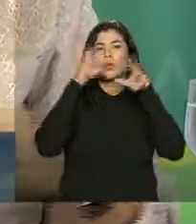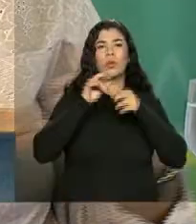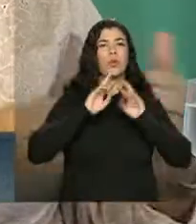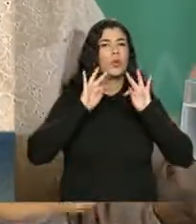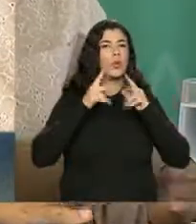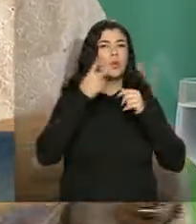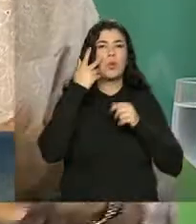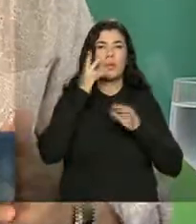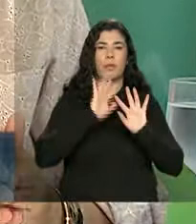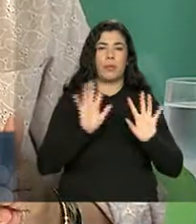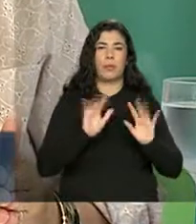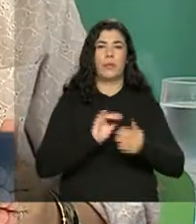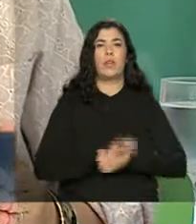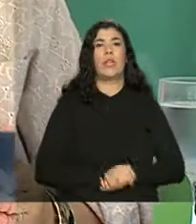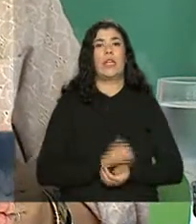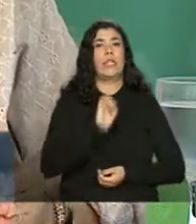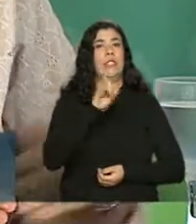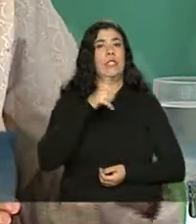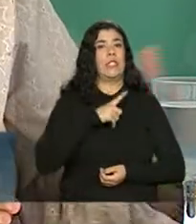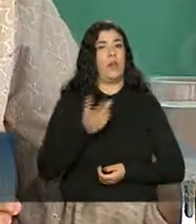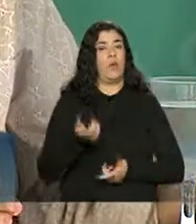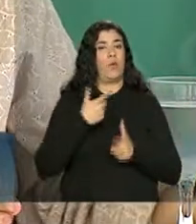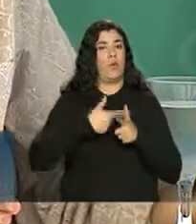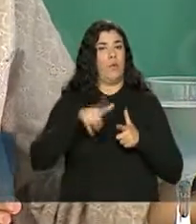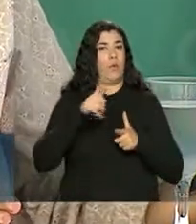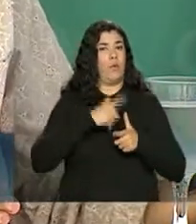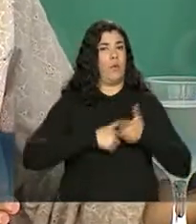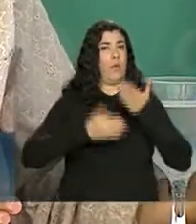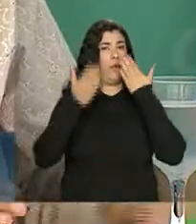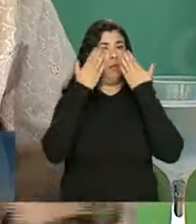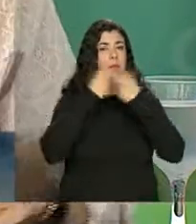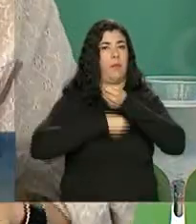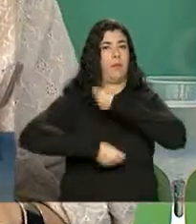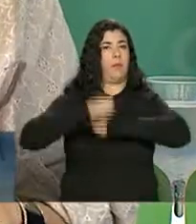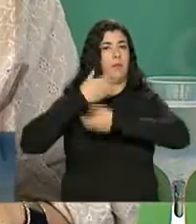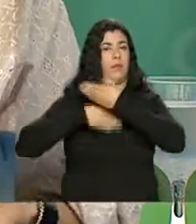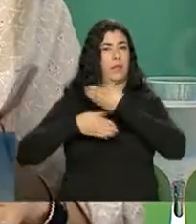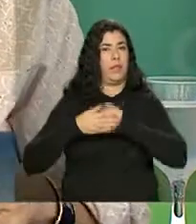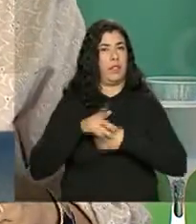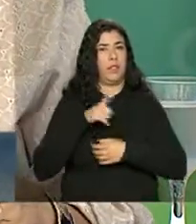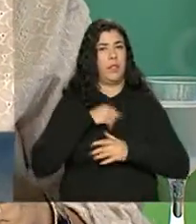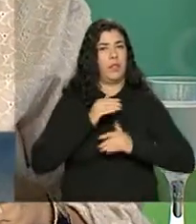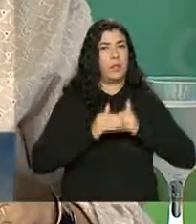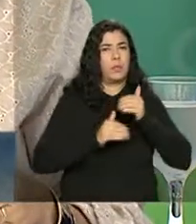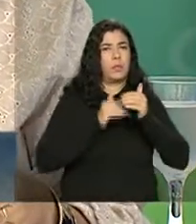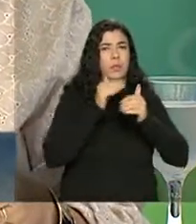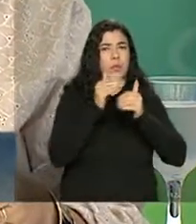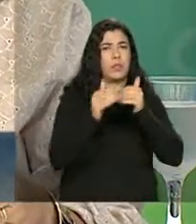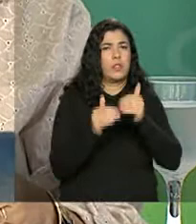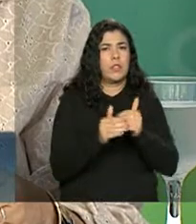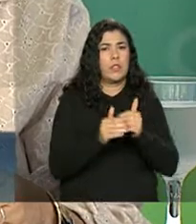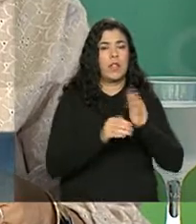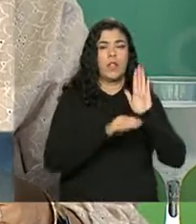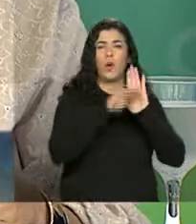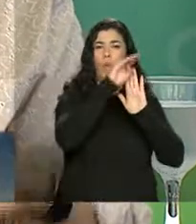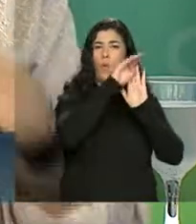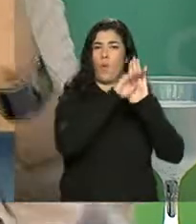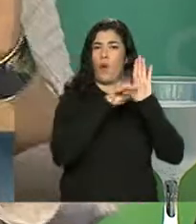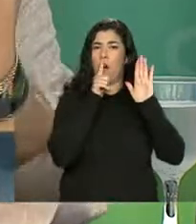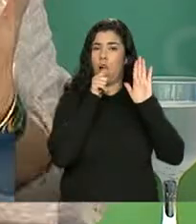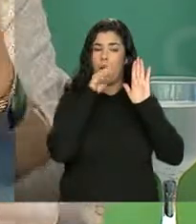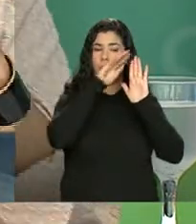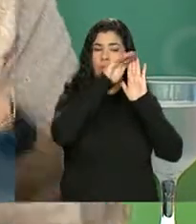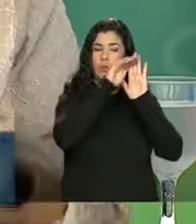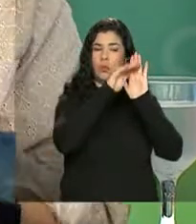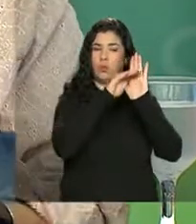pressão Nas condições atípicas nós estamos operando Desde o ano passado progressivamente essa retirada do